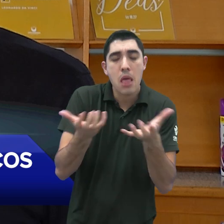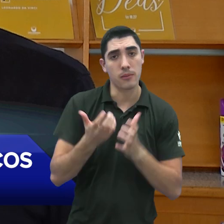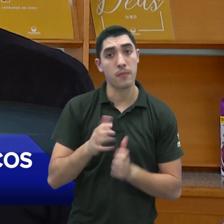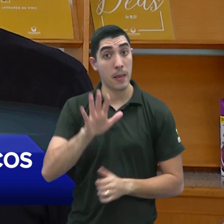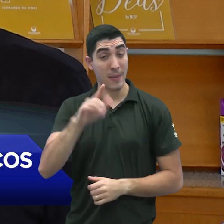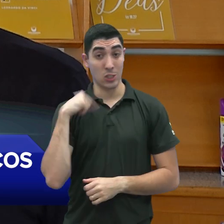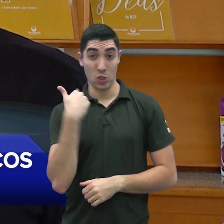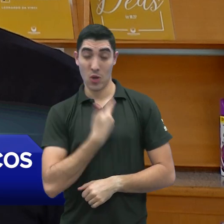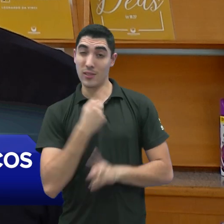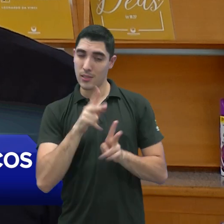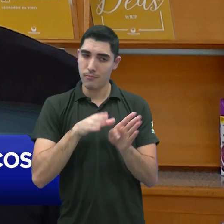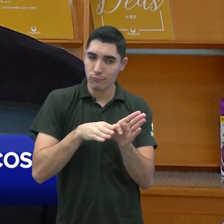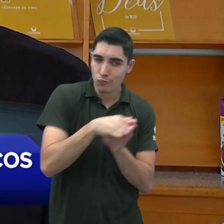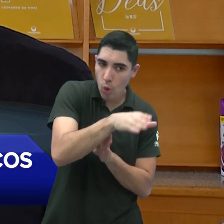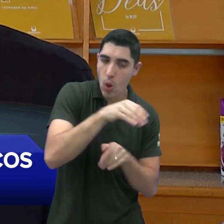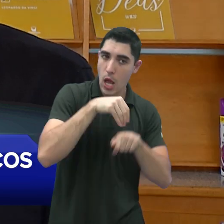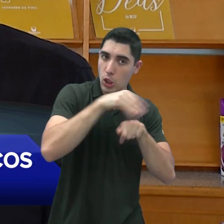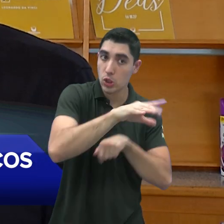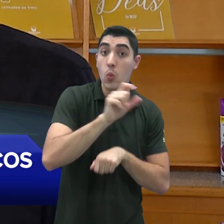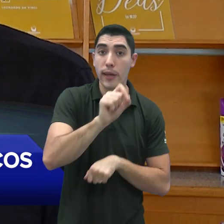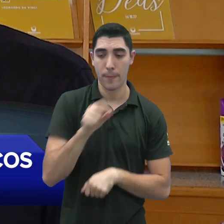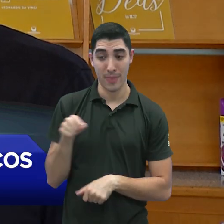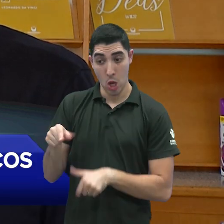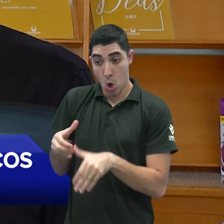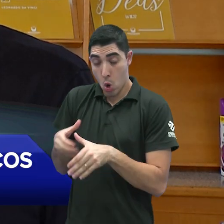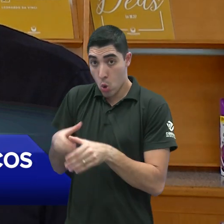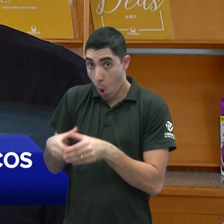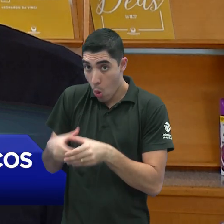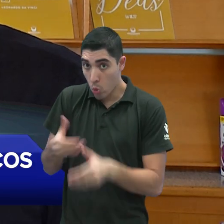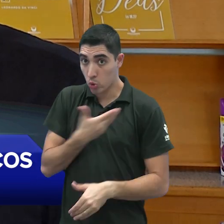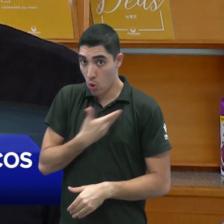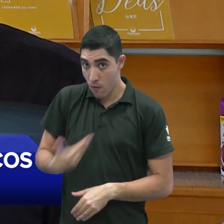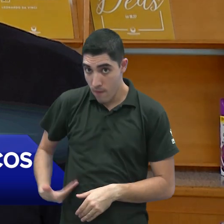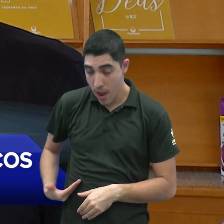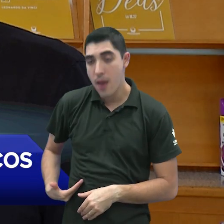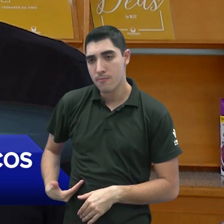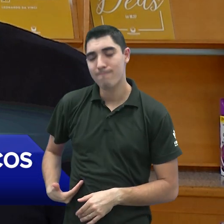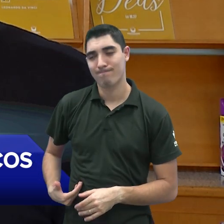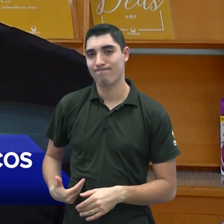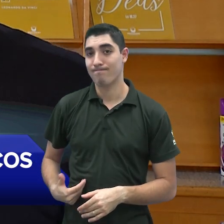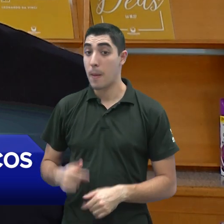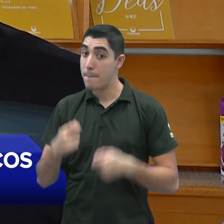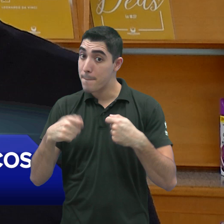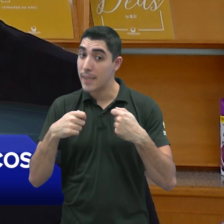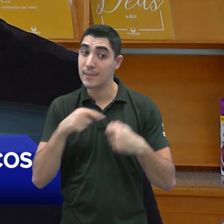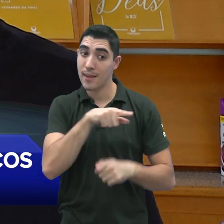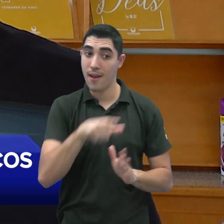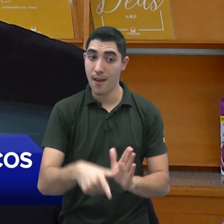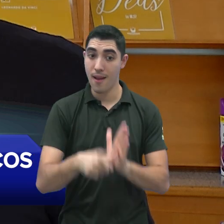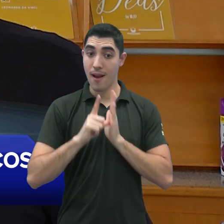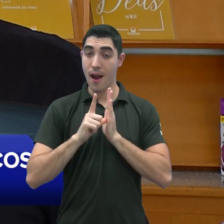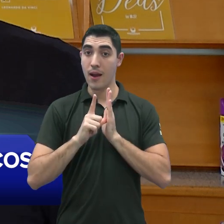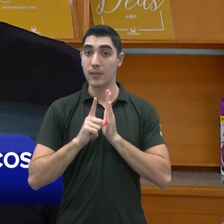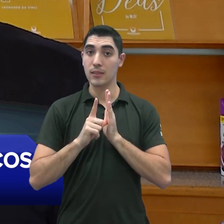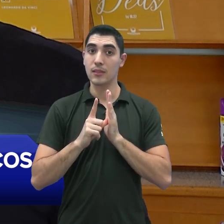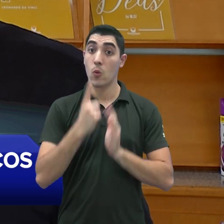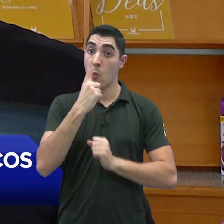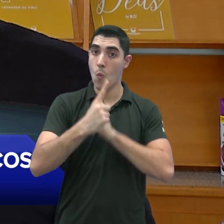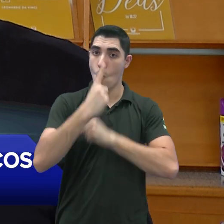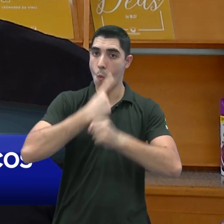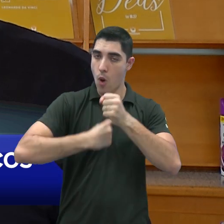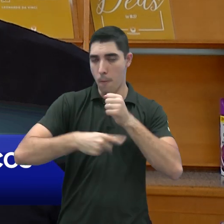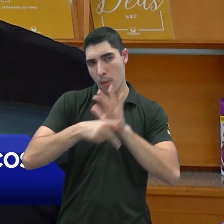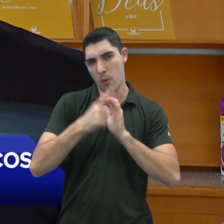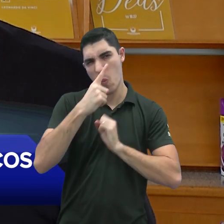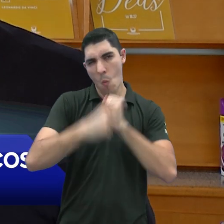orientamos os nossos alunos, que concurso público ele deve ser trabalhado ou estudado até o aluno passar,